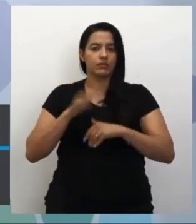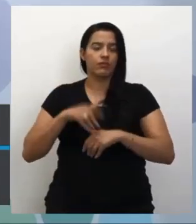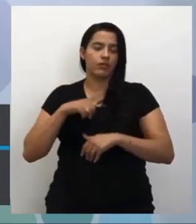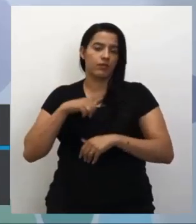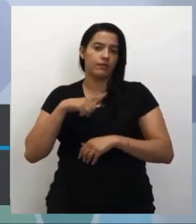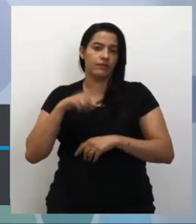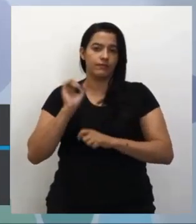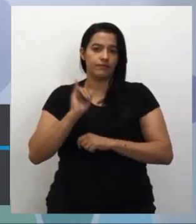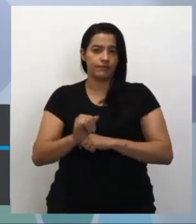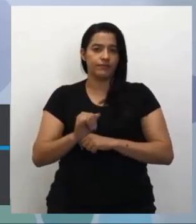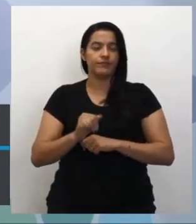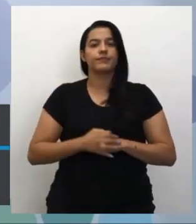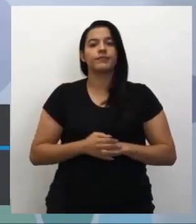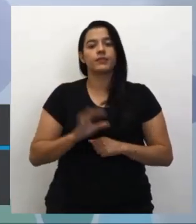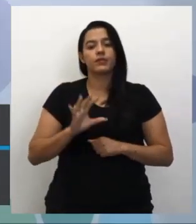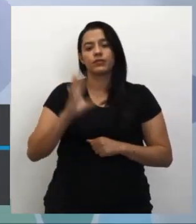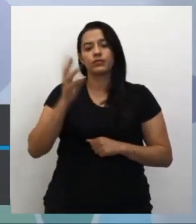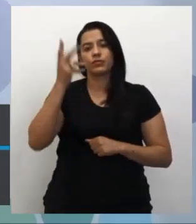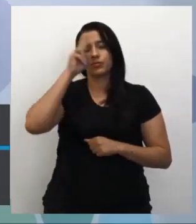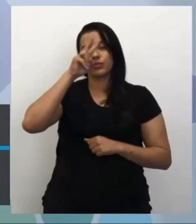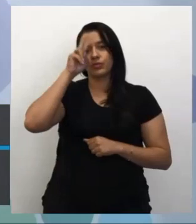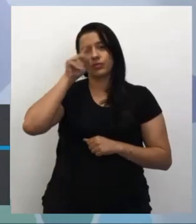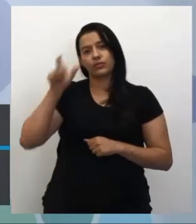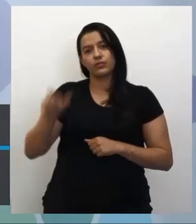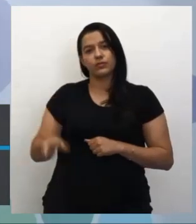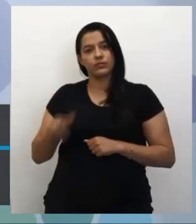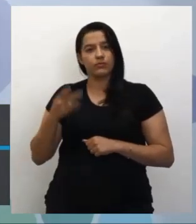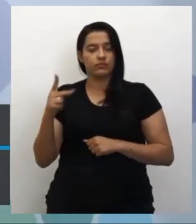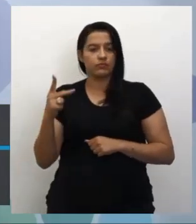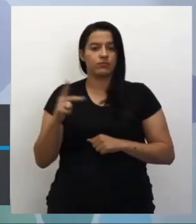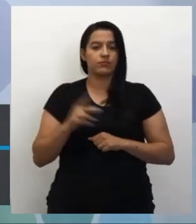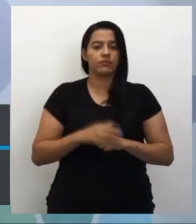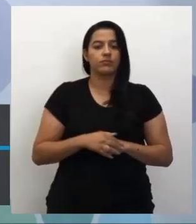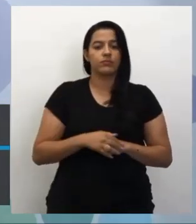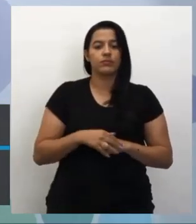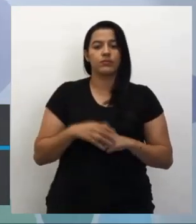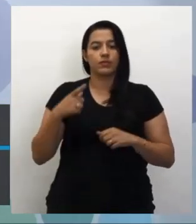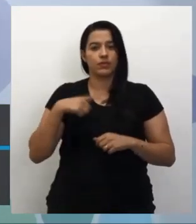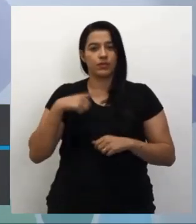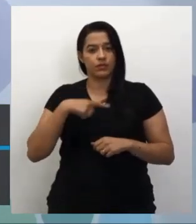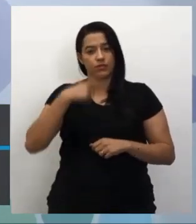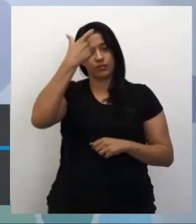espaço, o local onde a história acontece. Por exemplo, eu posso falar que a personagem Mauro